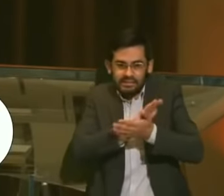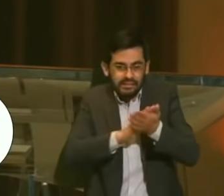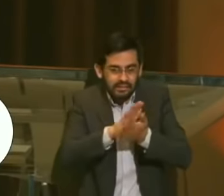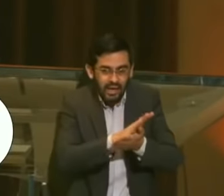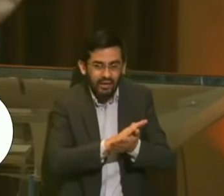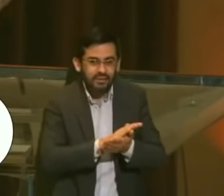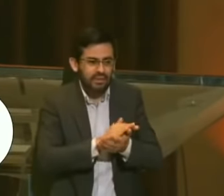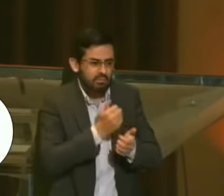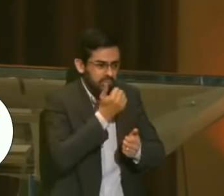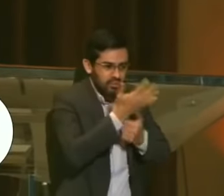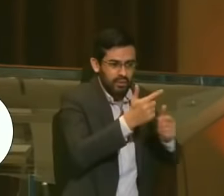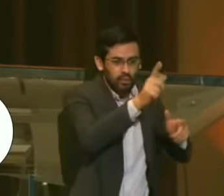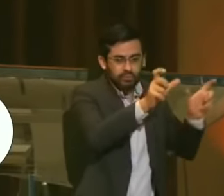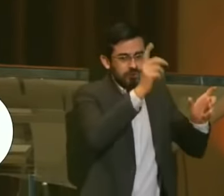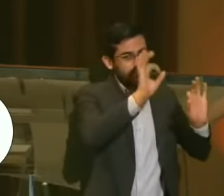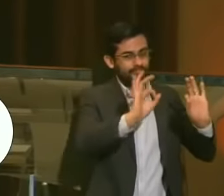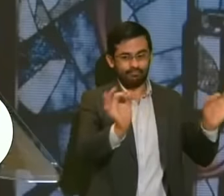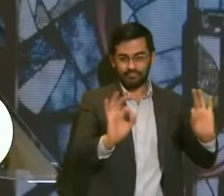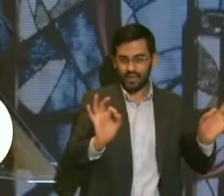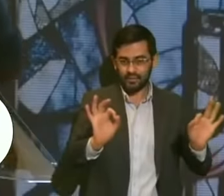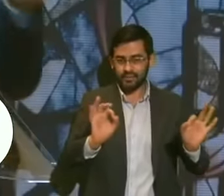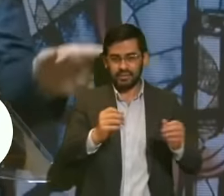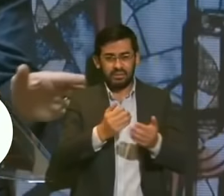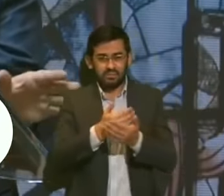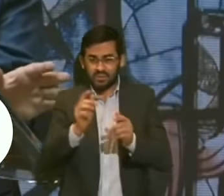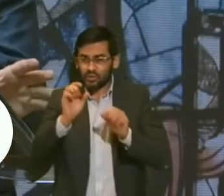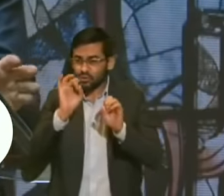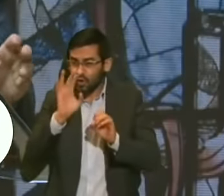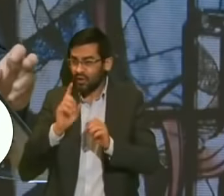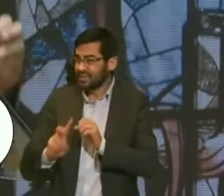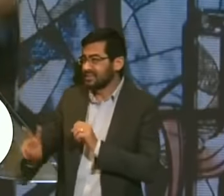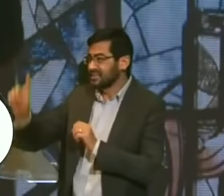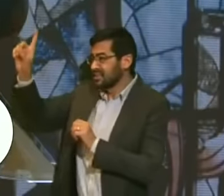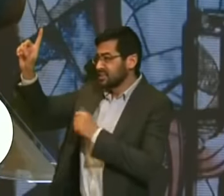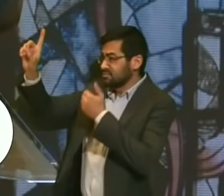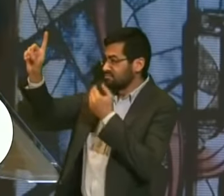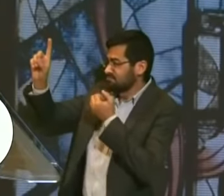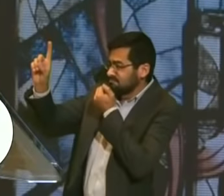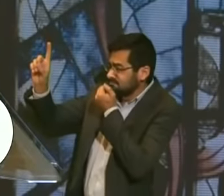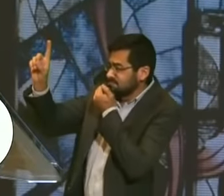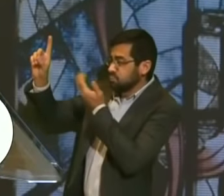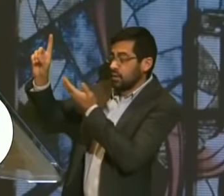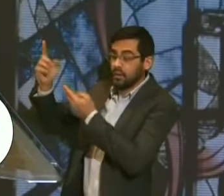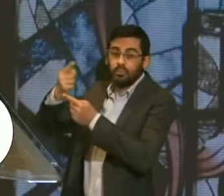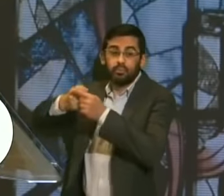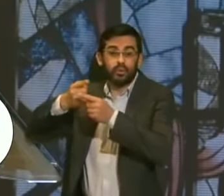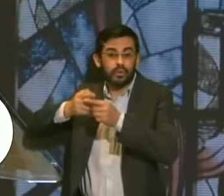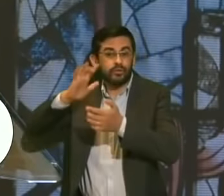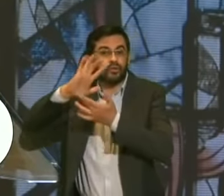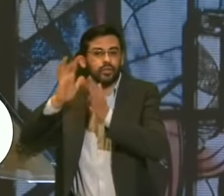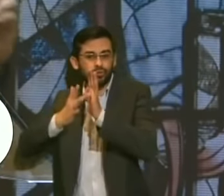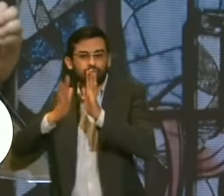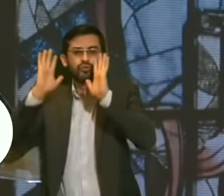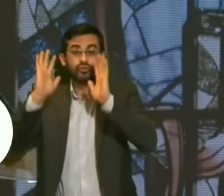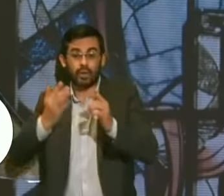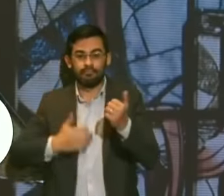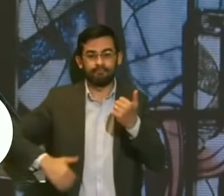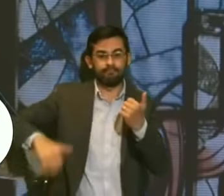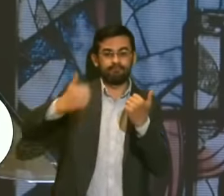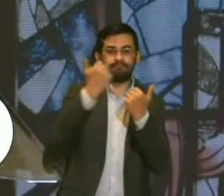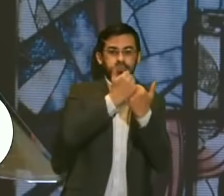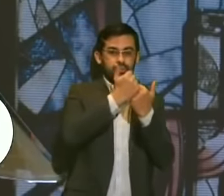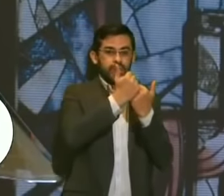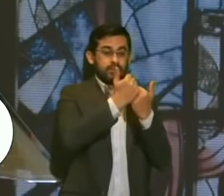nenhum ato litúrgico, não precisa de qualquer penitência, porque Jesus já pagou o preço dos